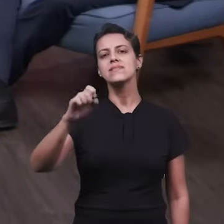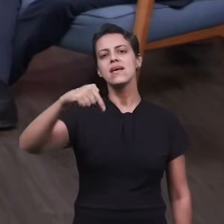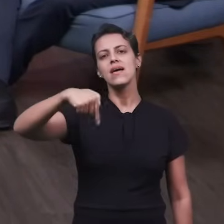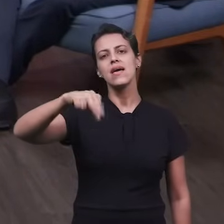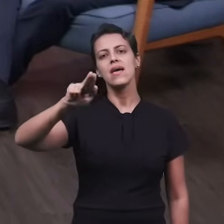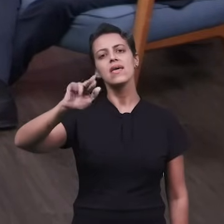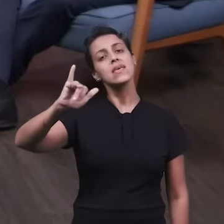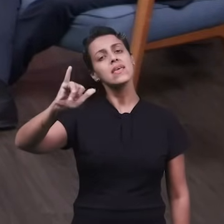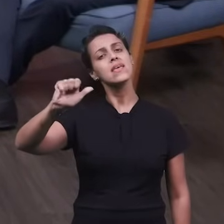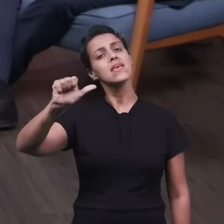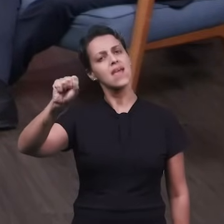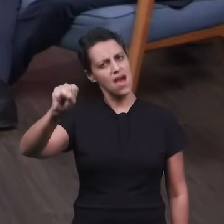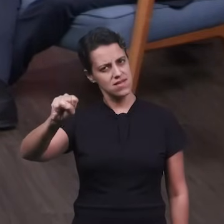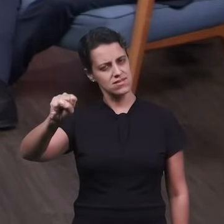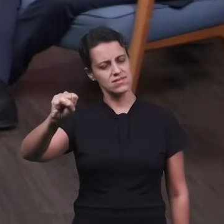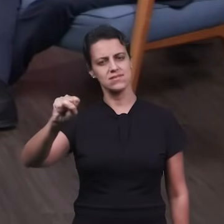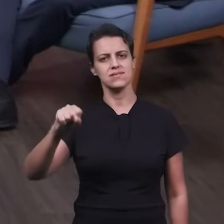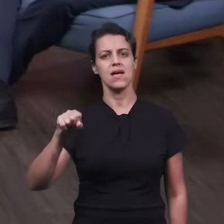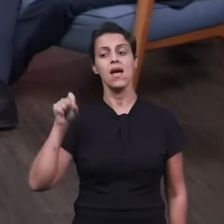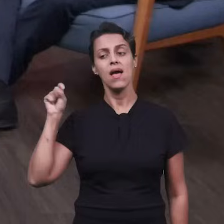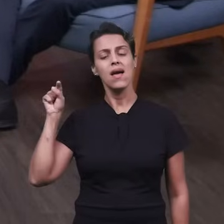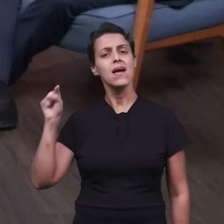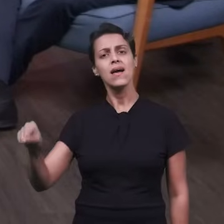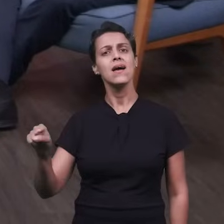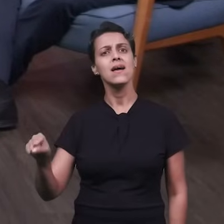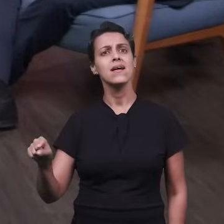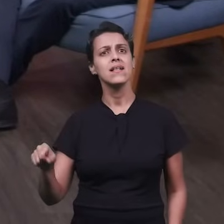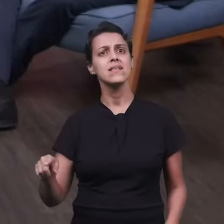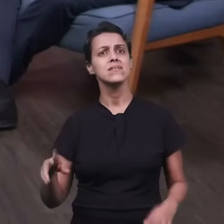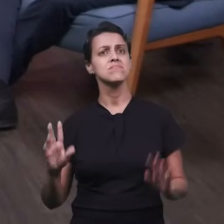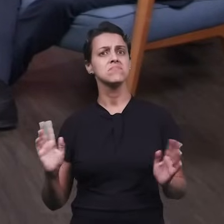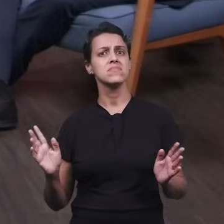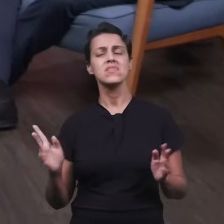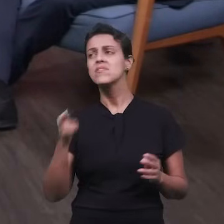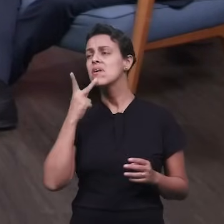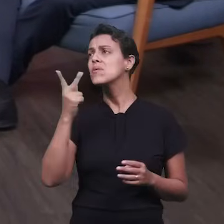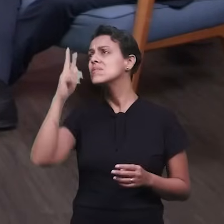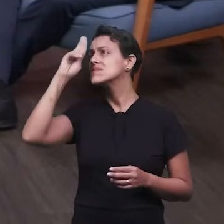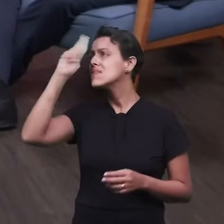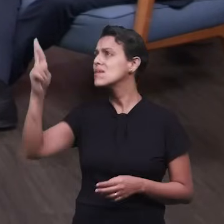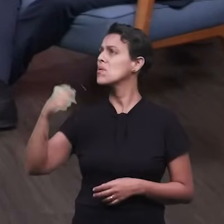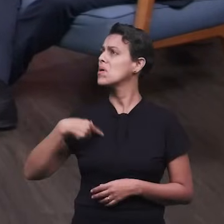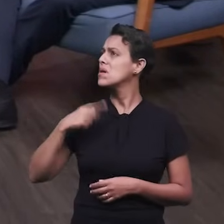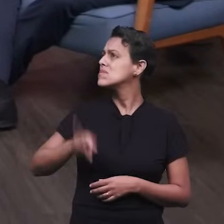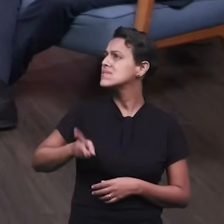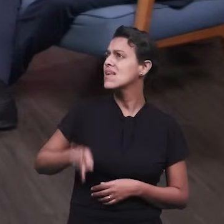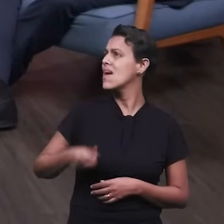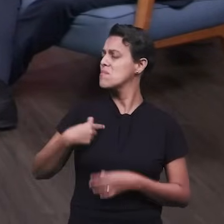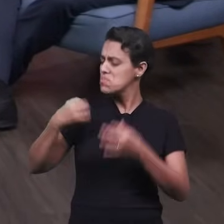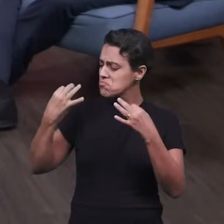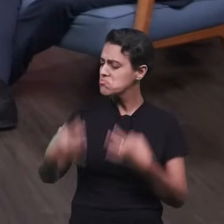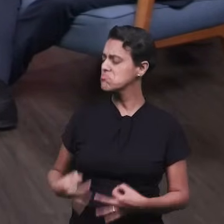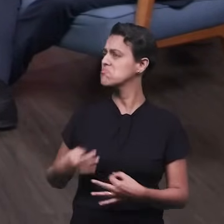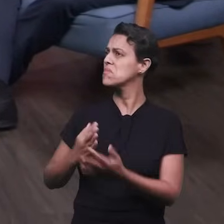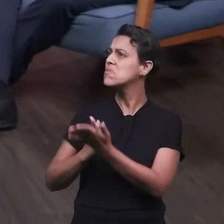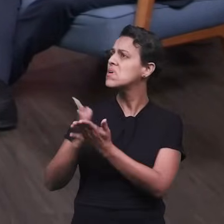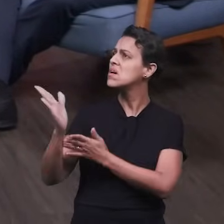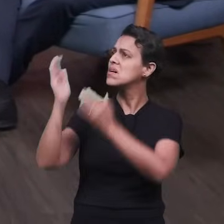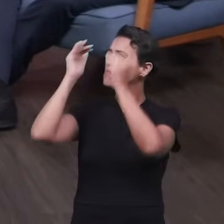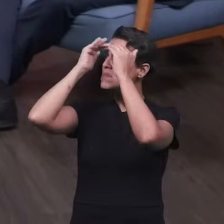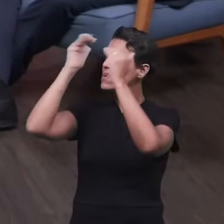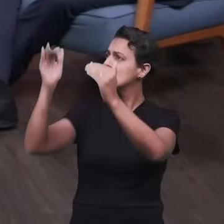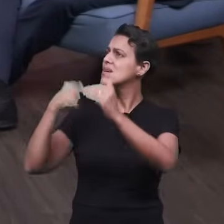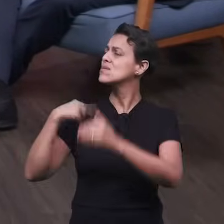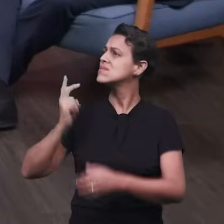Senhor decretou, Senhor, o Senhor, não, se bem que o Senhor não falou nada, ele falou, Senhor, eu sempre fiz aqui tudo certo, sei o quê, segui